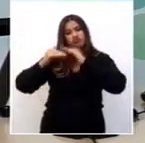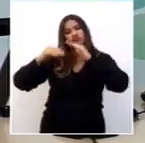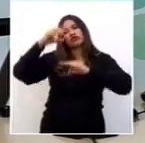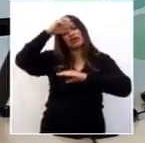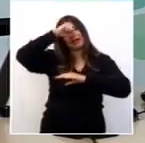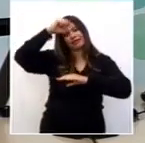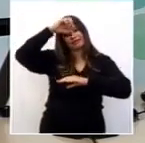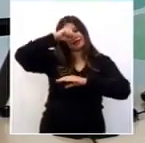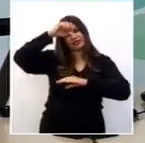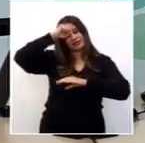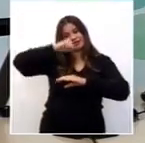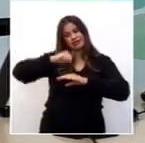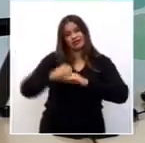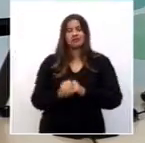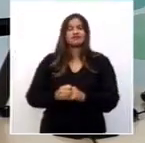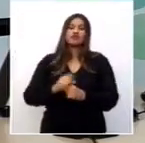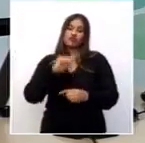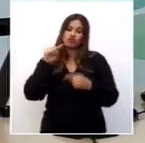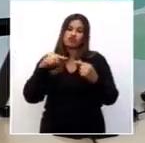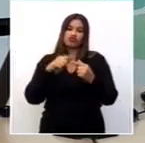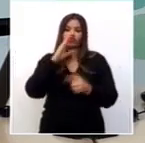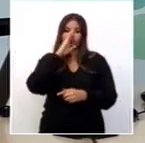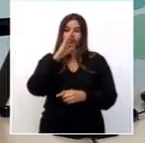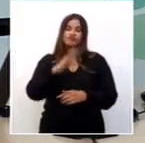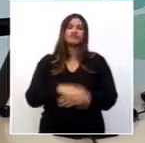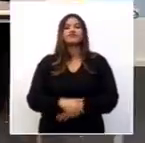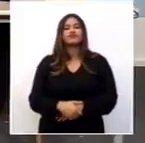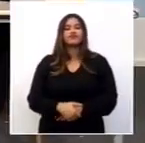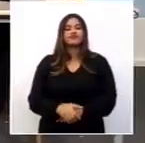dos alunos, que essa é a função primordial da avaliação.